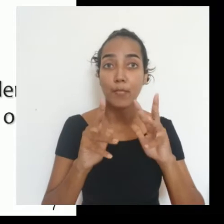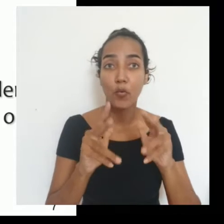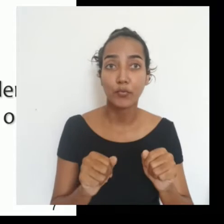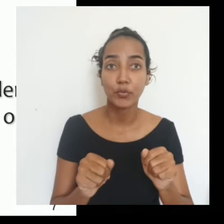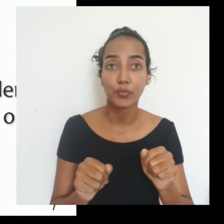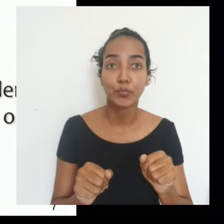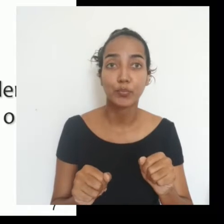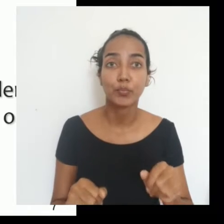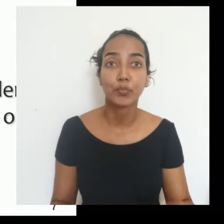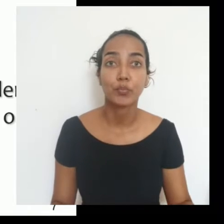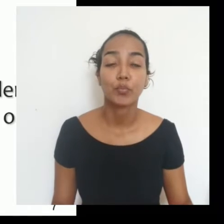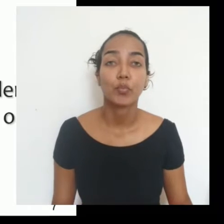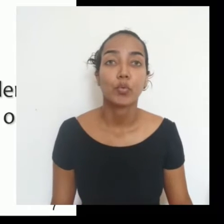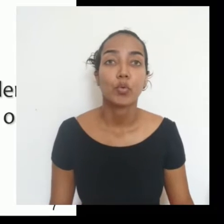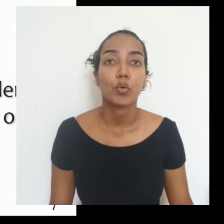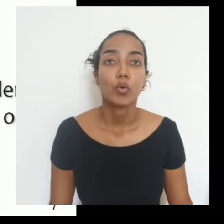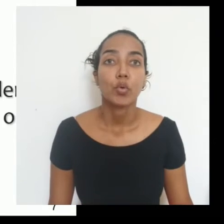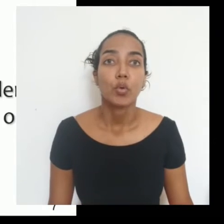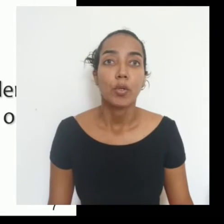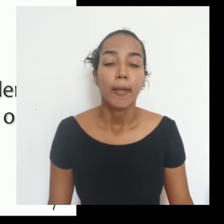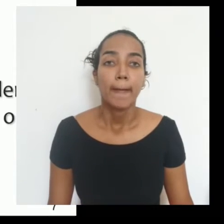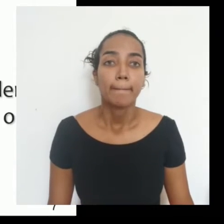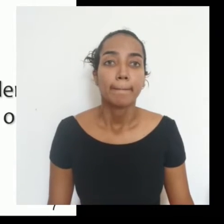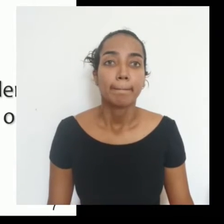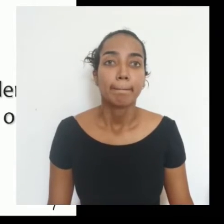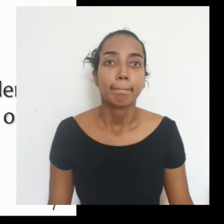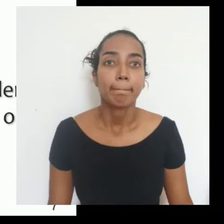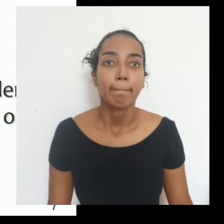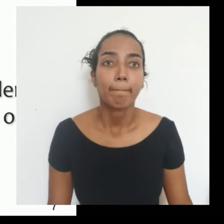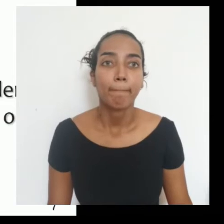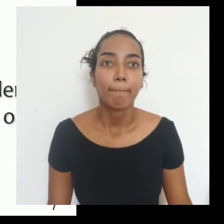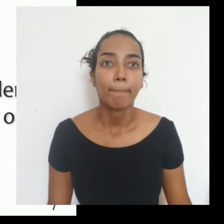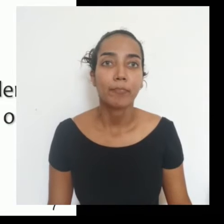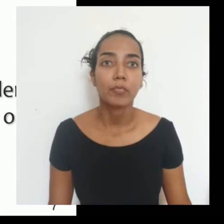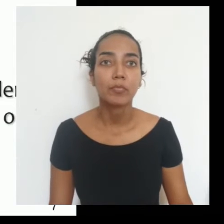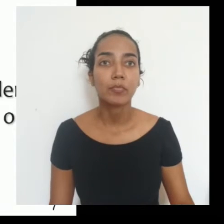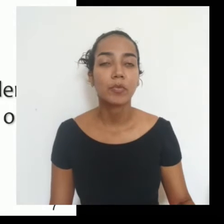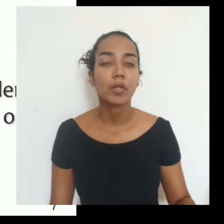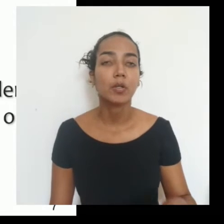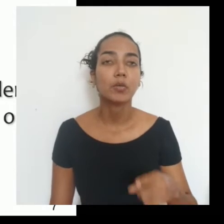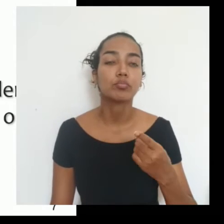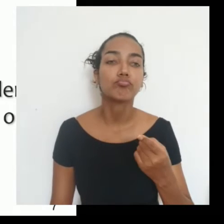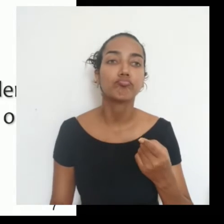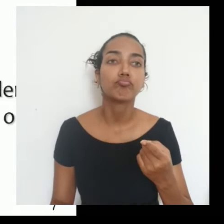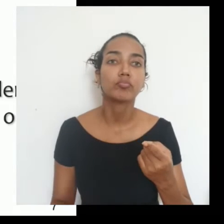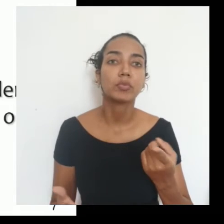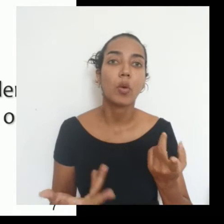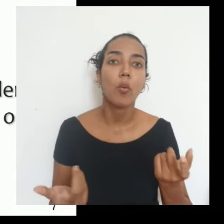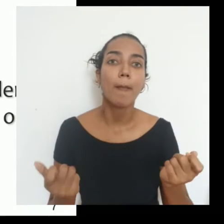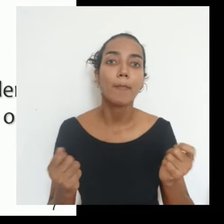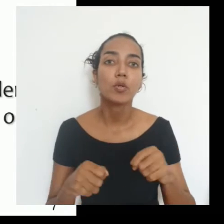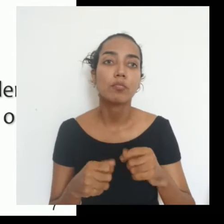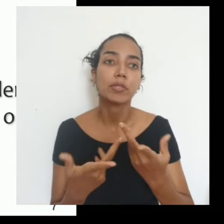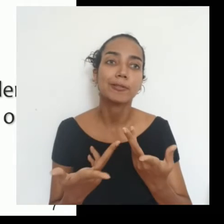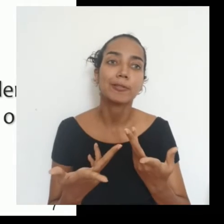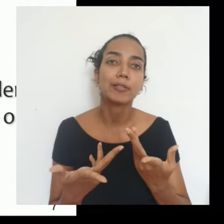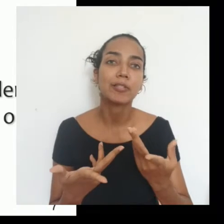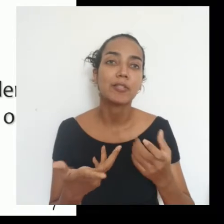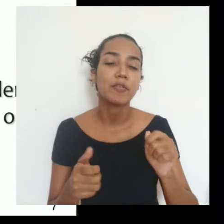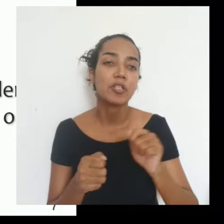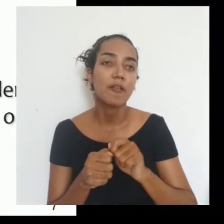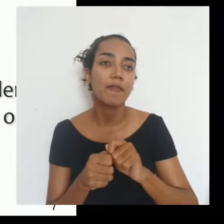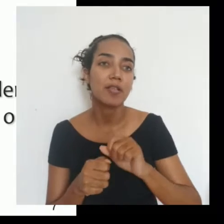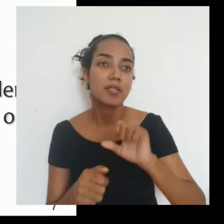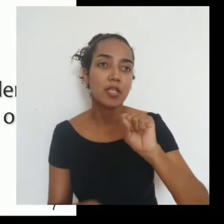uma possibilidade para você não encadear tantos if-elses. O switch case é uma forma elegante de você fazer switch, dado uma